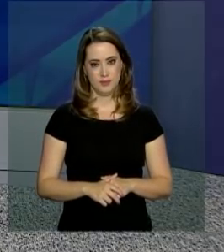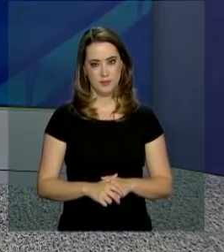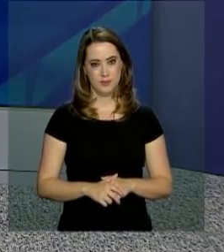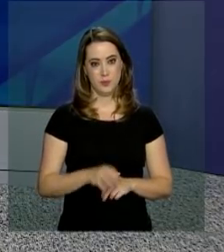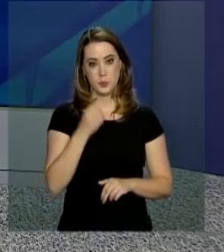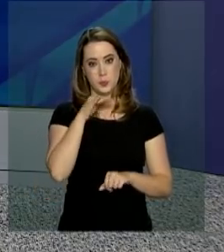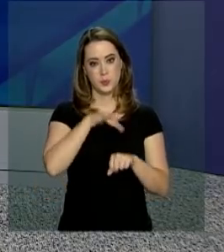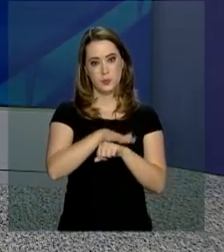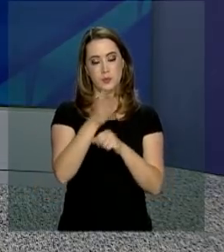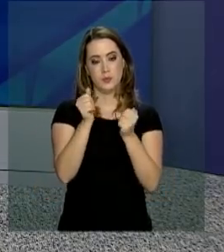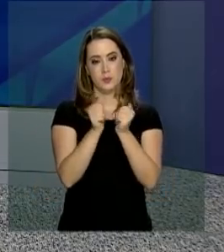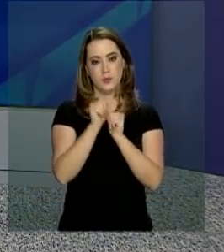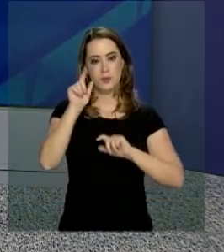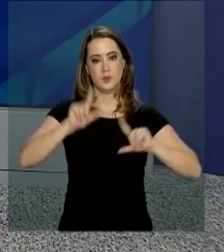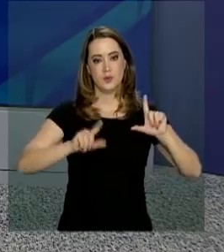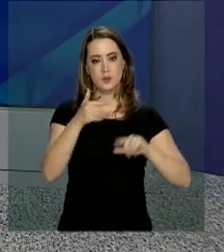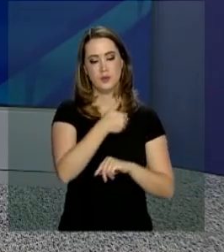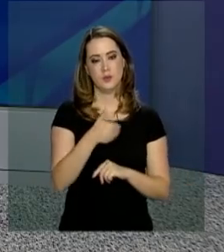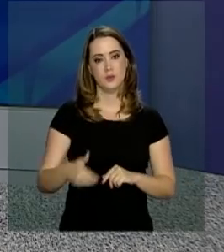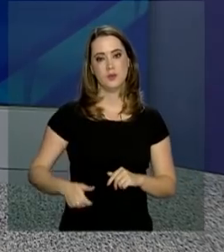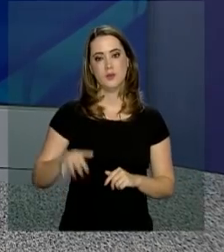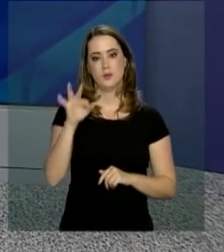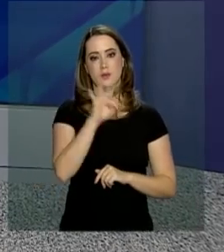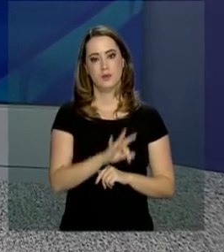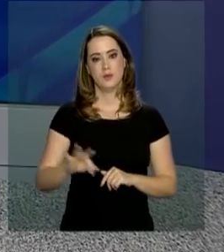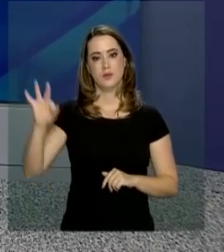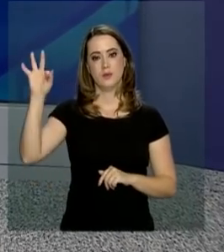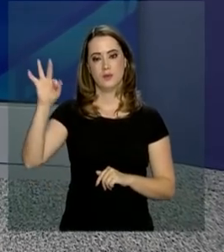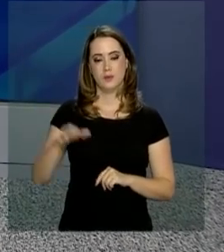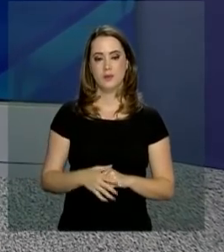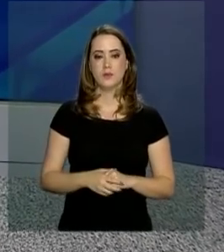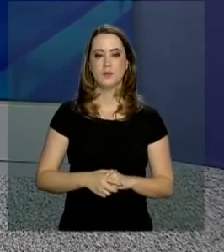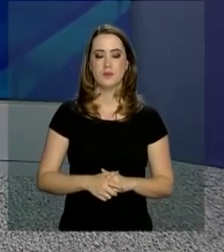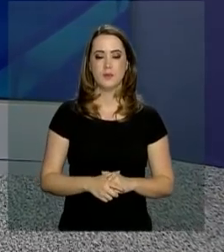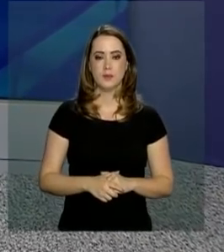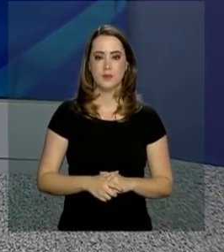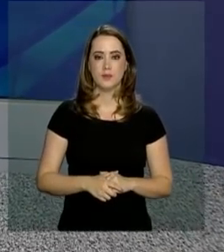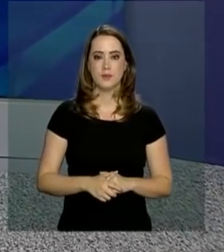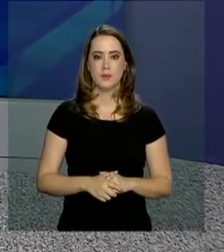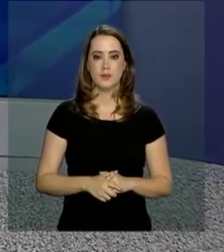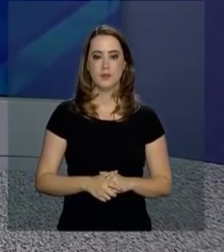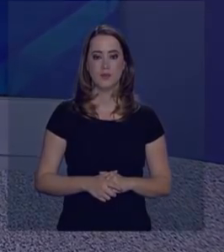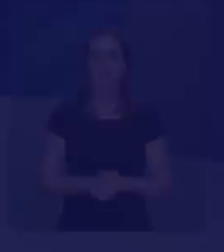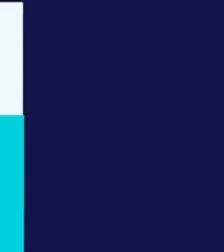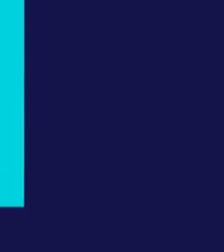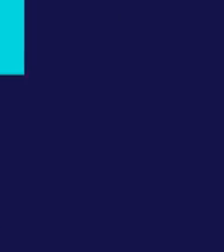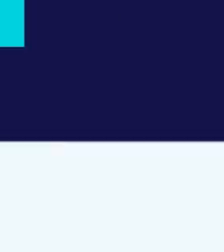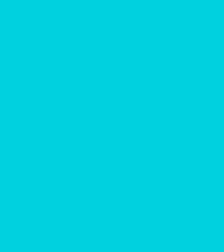61998678787. Uma boa noite para você e continue com a gente aqui na NBR, a TV do Governo Federal.